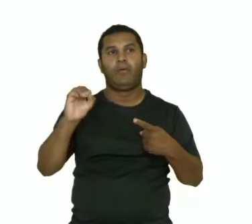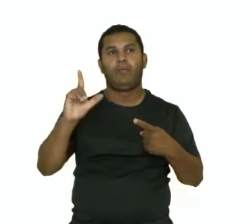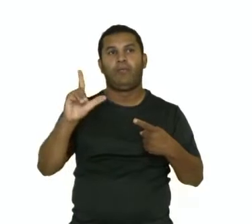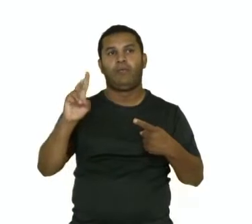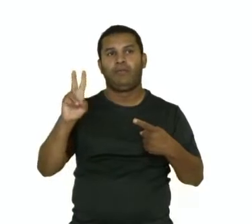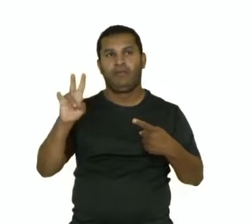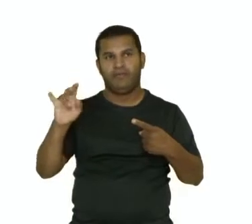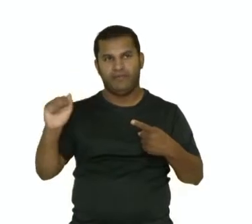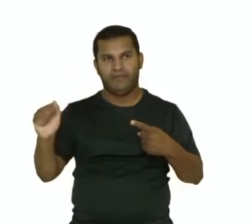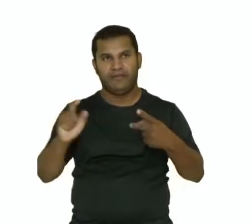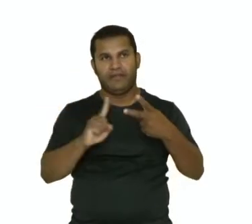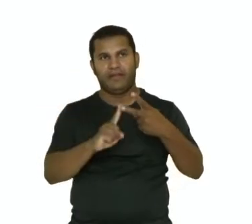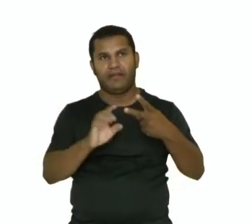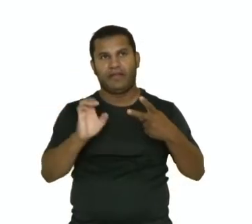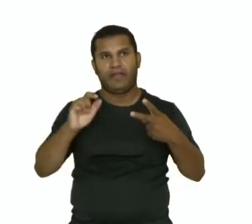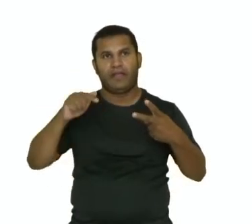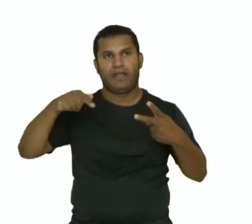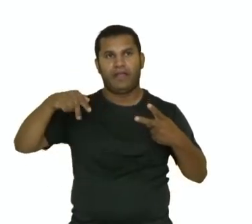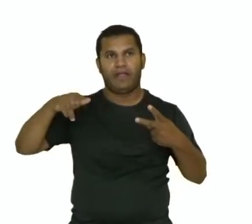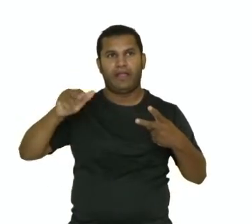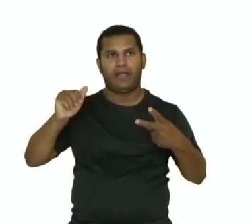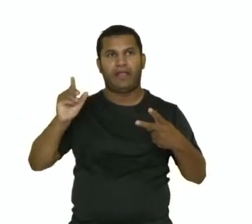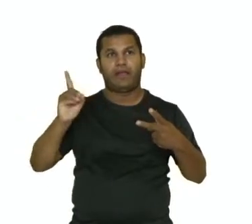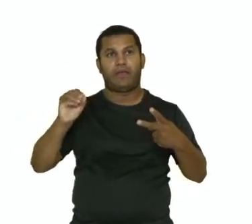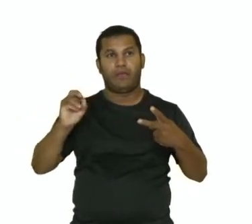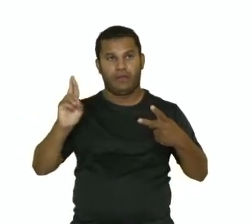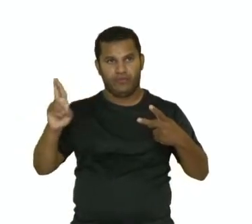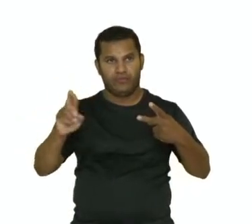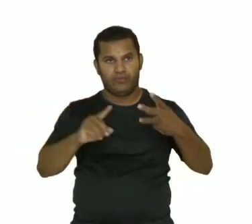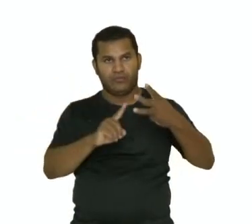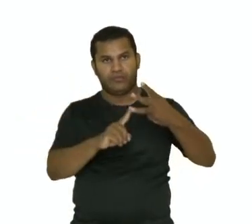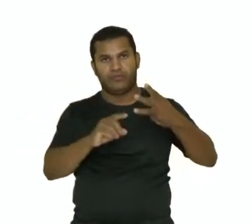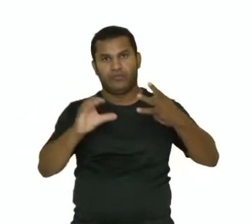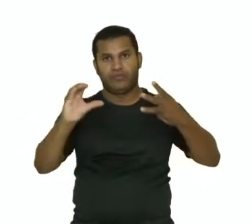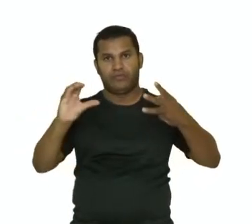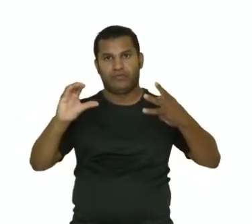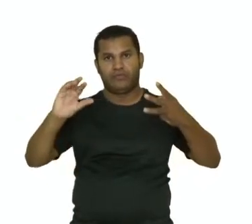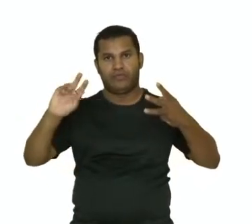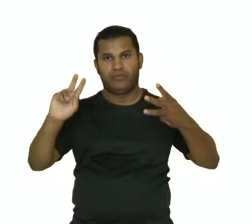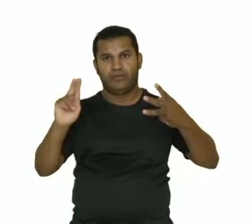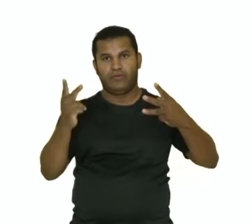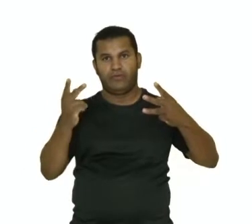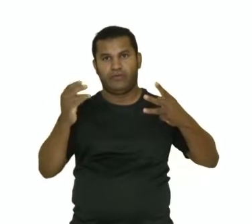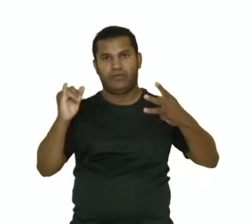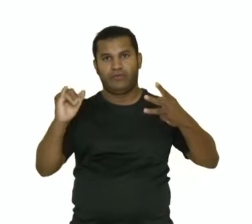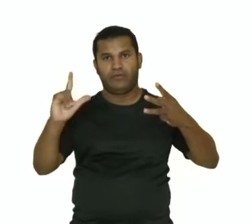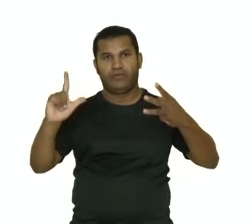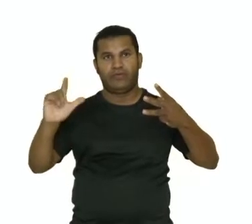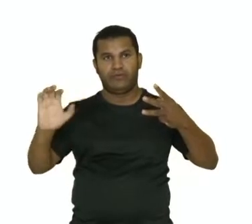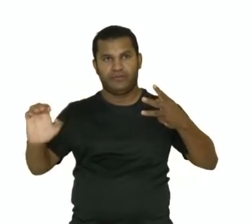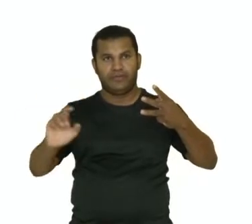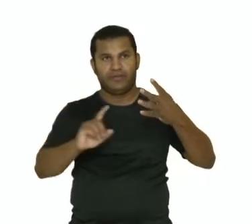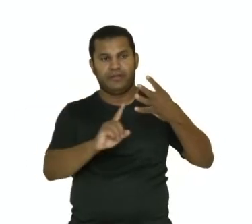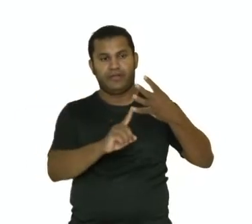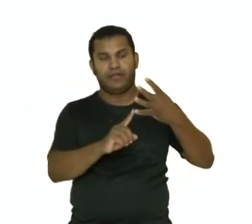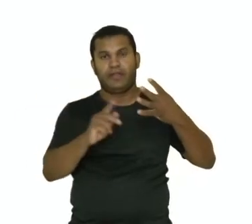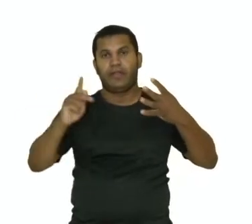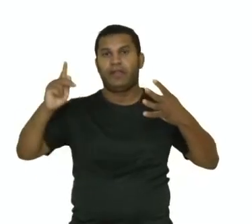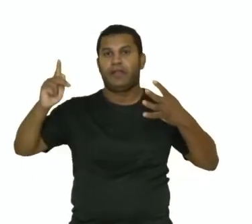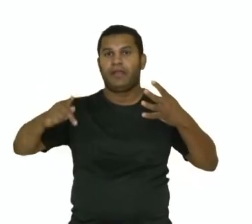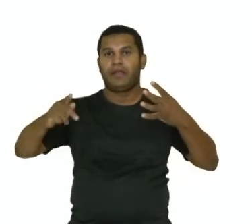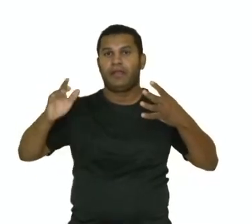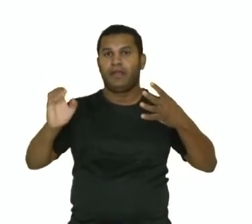a região do Peru, tá? Esse grande império era interligado por uma eficiente rede de